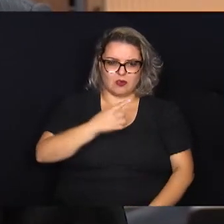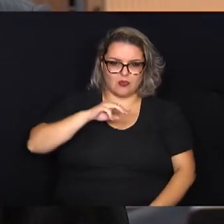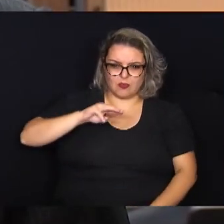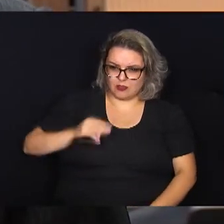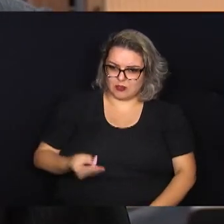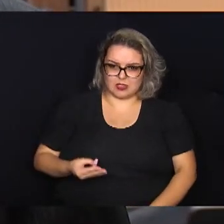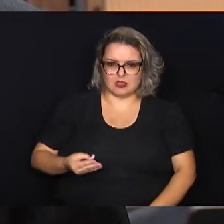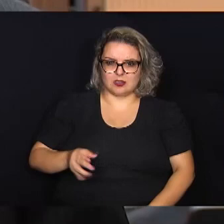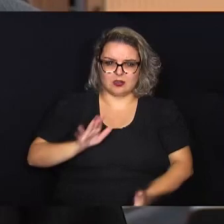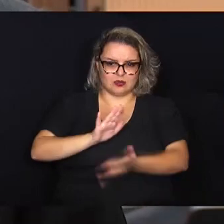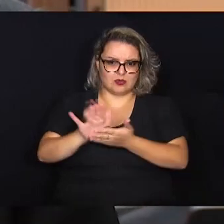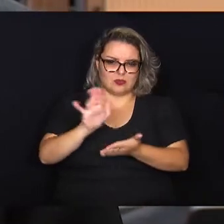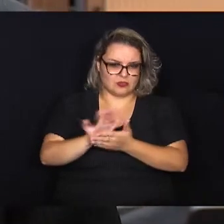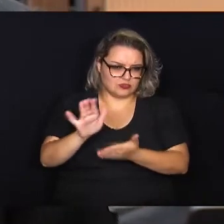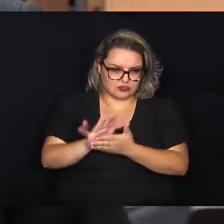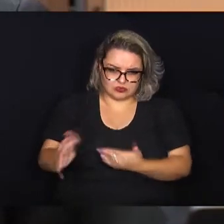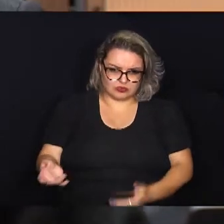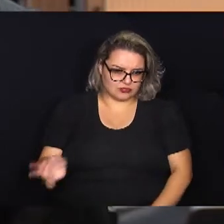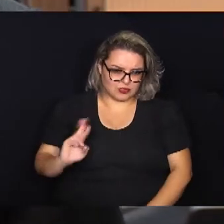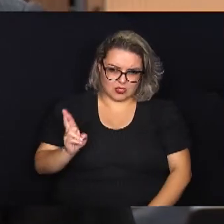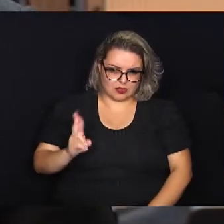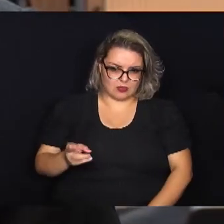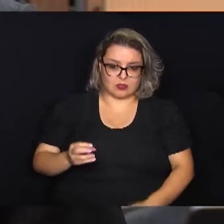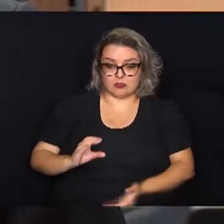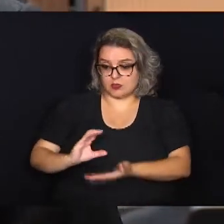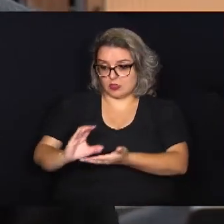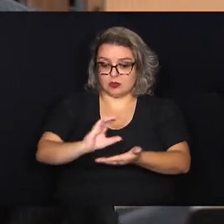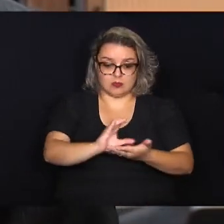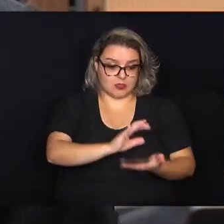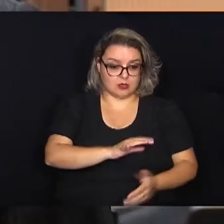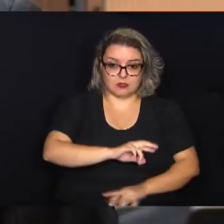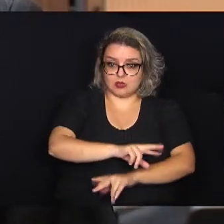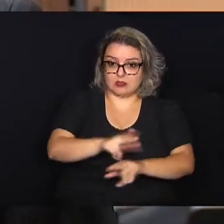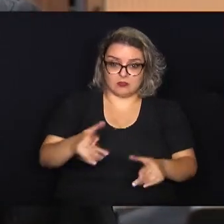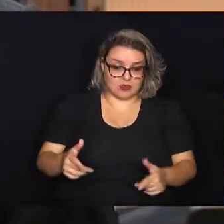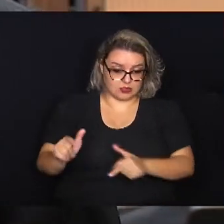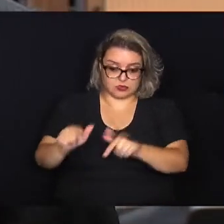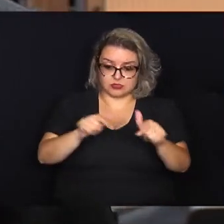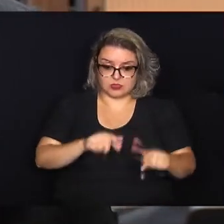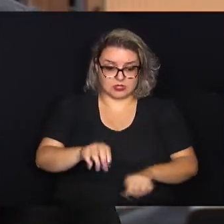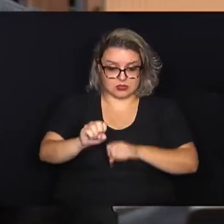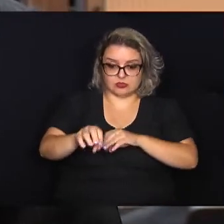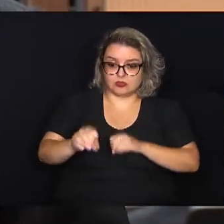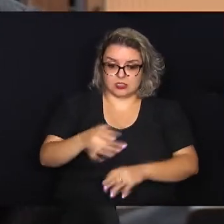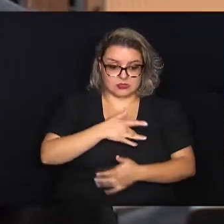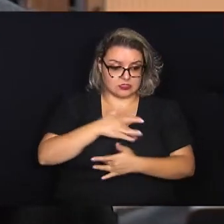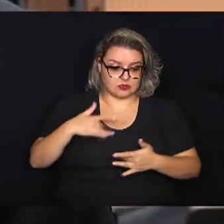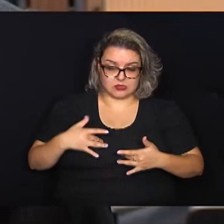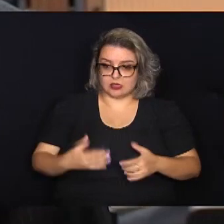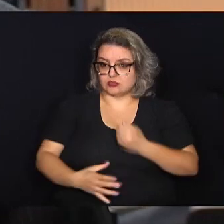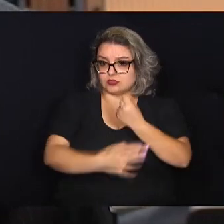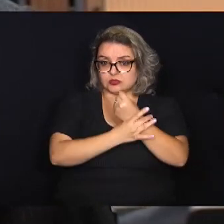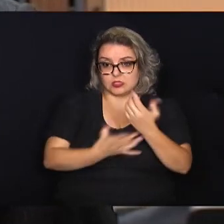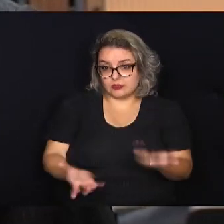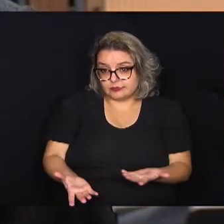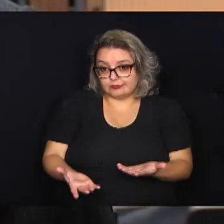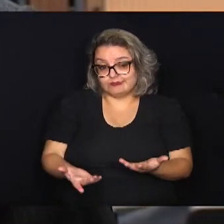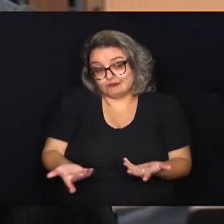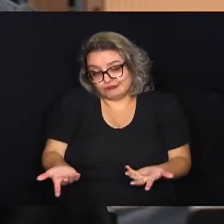anual. Um dinheiro que podia ir para a educação, para a saúde, para a segurança, está sendo usado para consertar os prejuízos que a